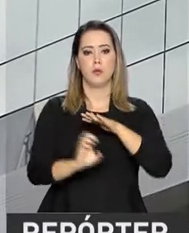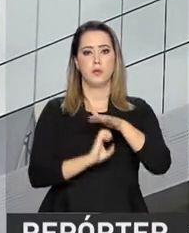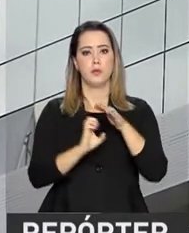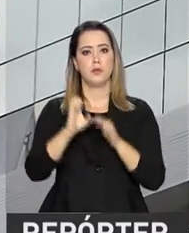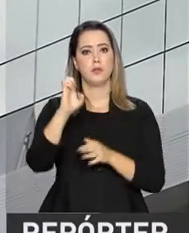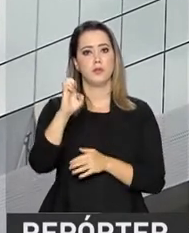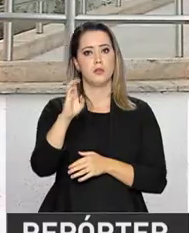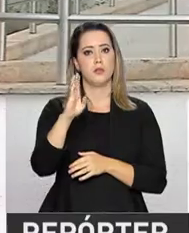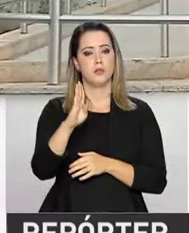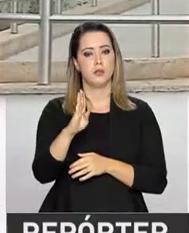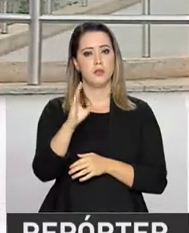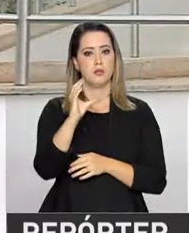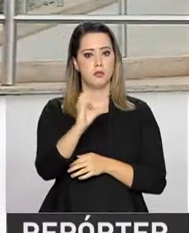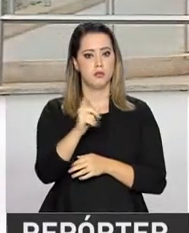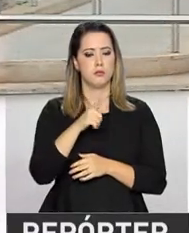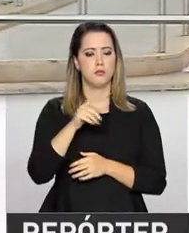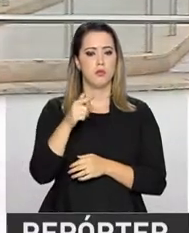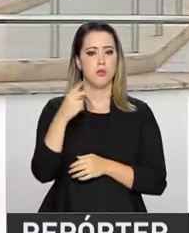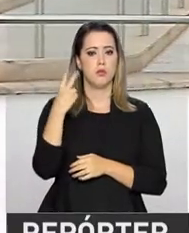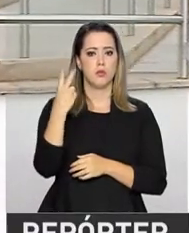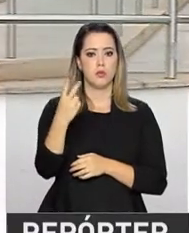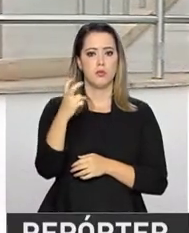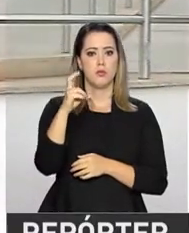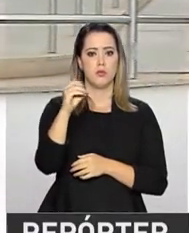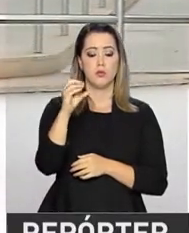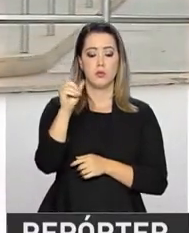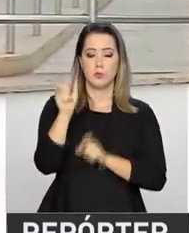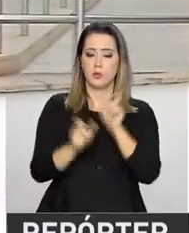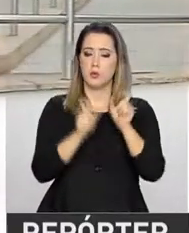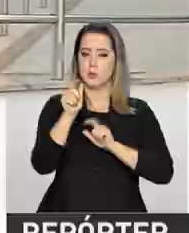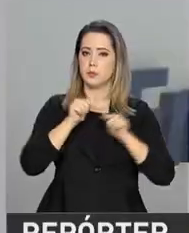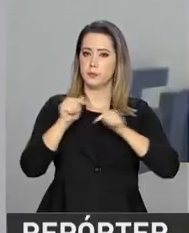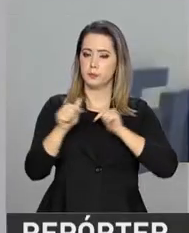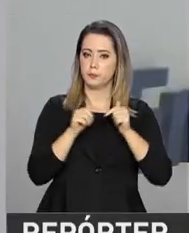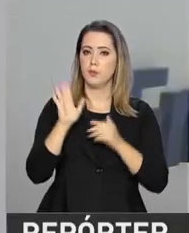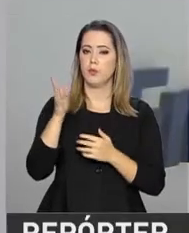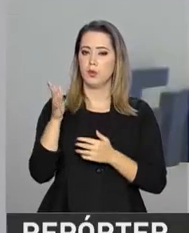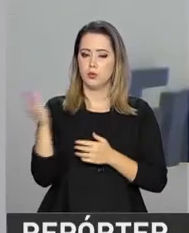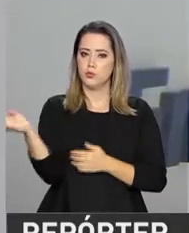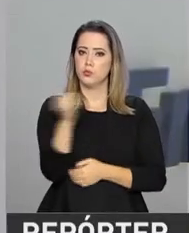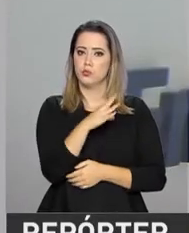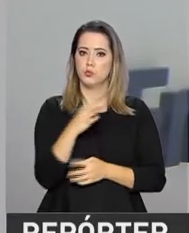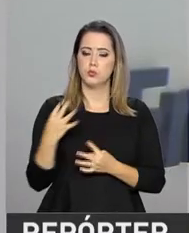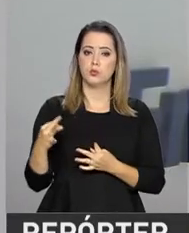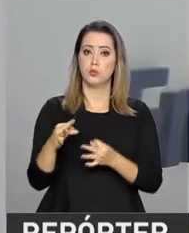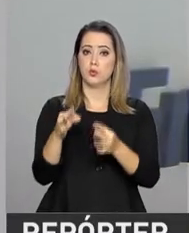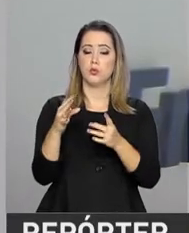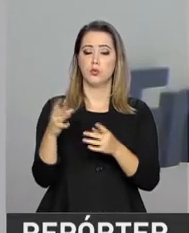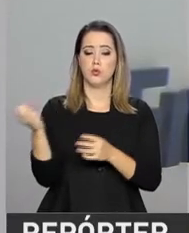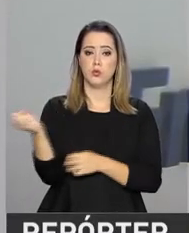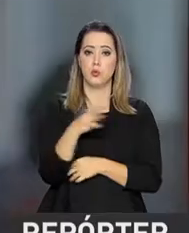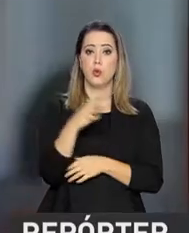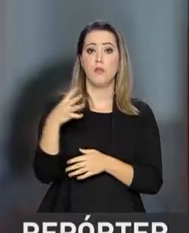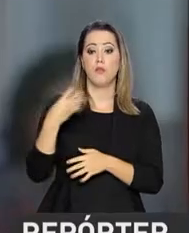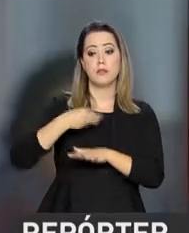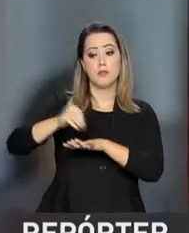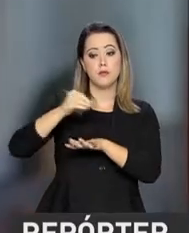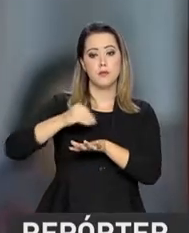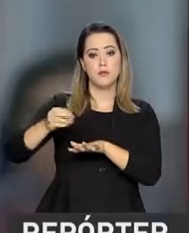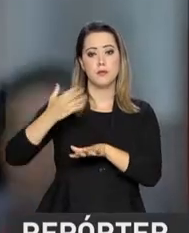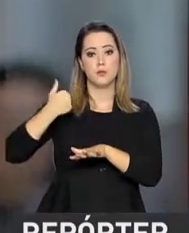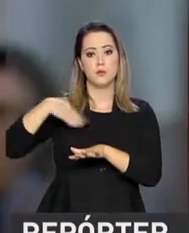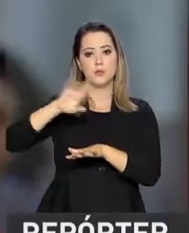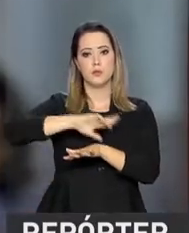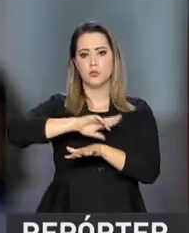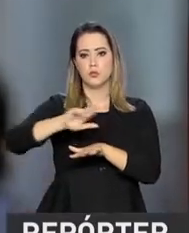comunicação bbc tem cerca de 2.500 funcionários e já atualizou os dados da maioria deles mário